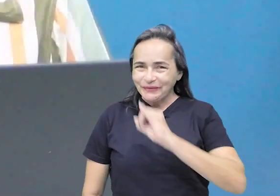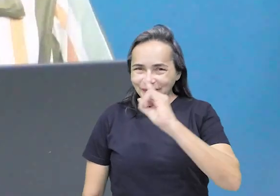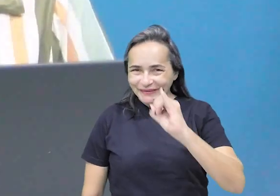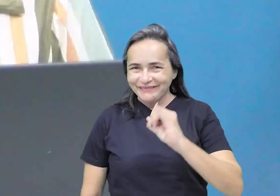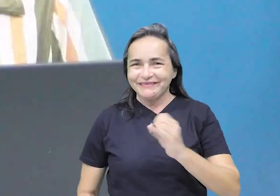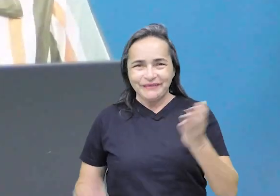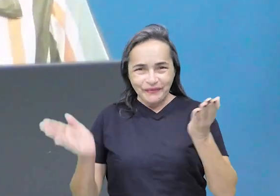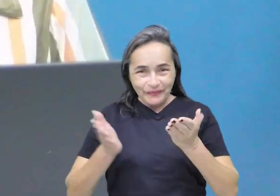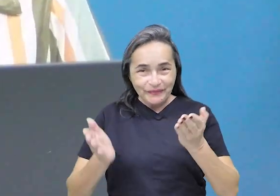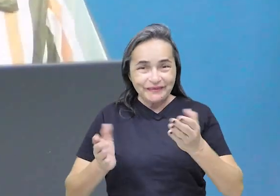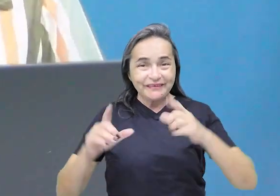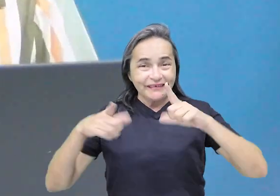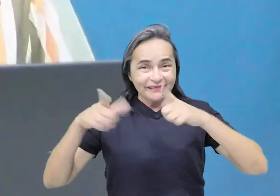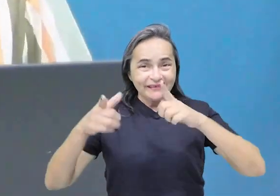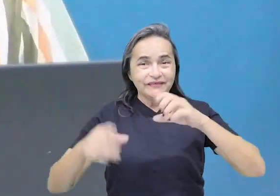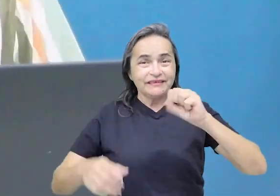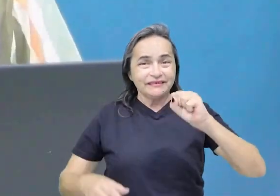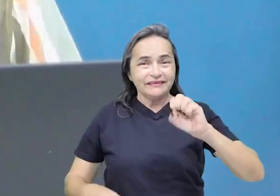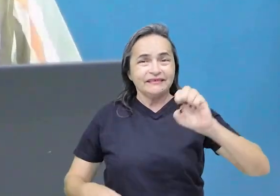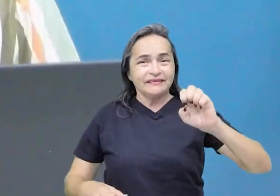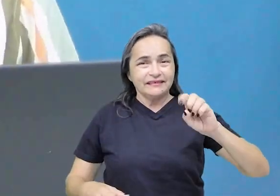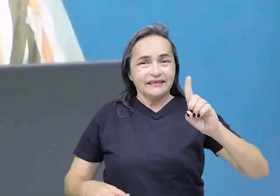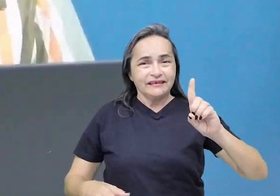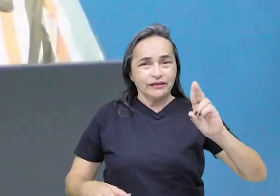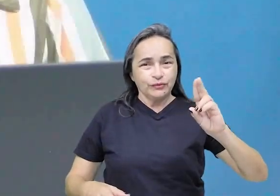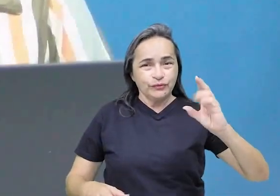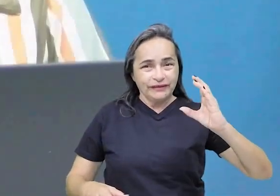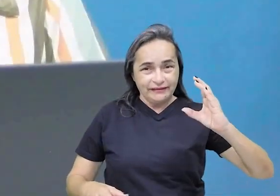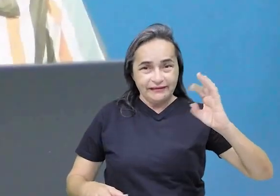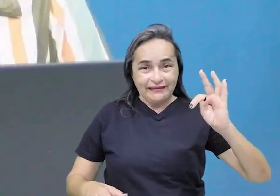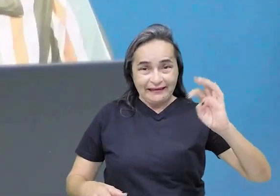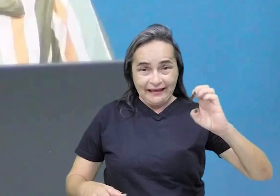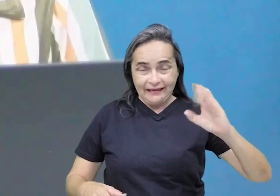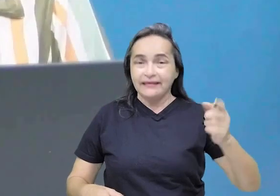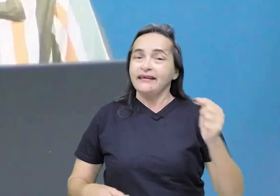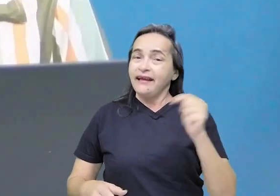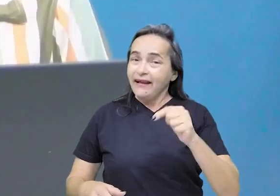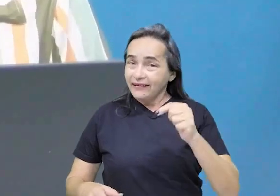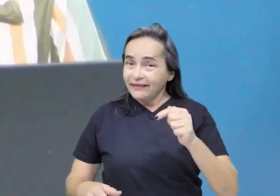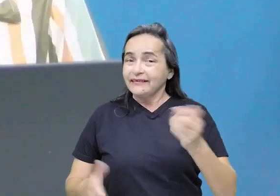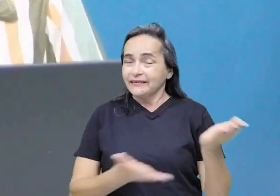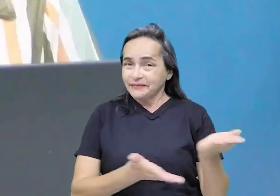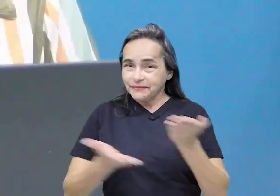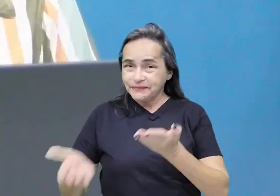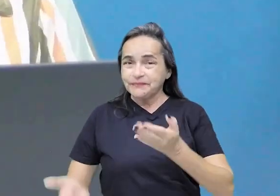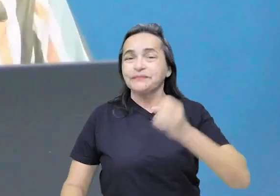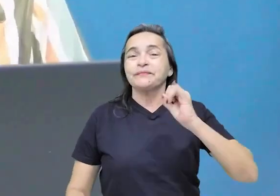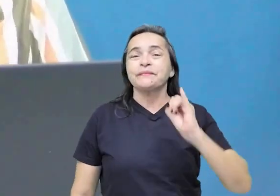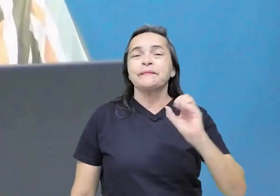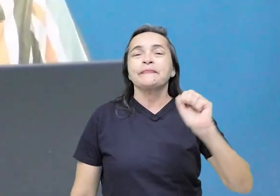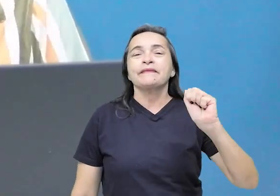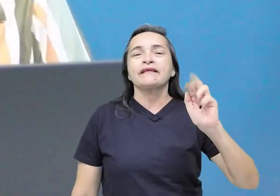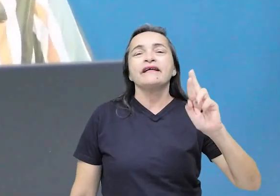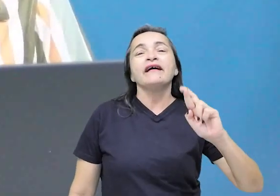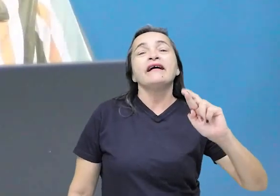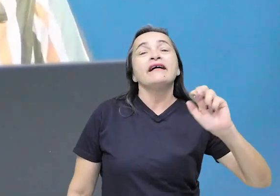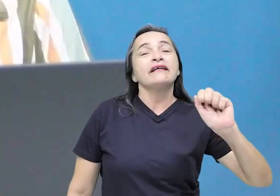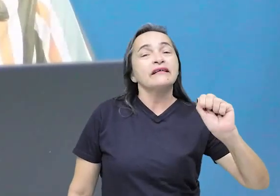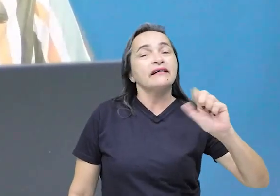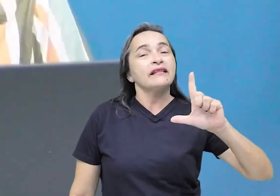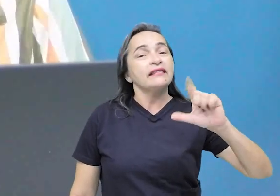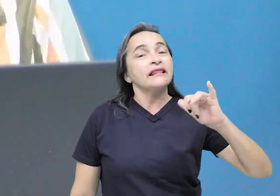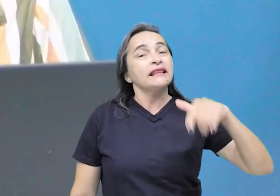Olá, hoje a TV Seductec recebe nos seus estudos Yara Lívia Maia Chaves. Ela